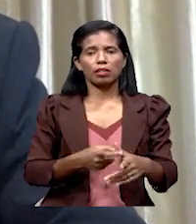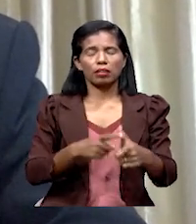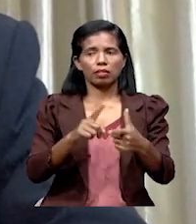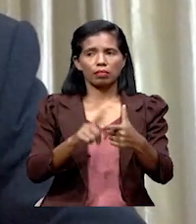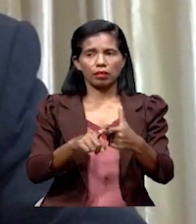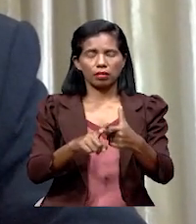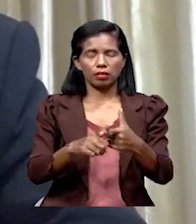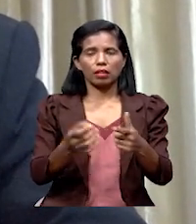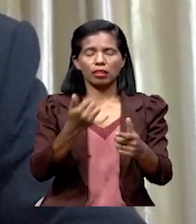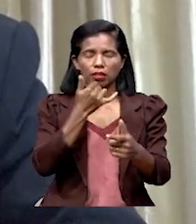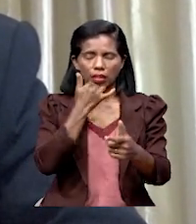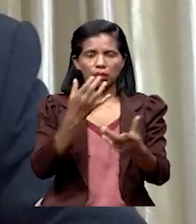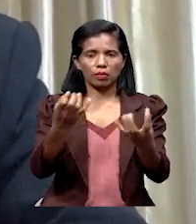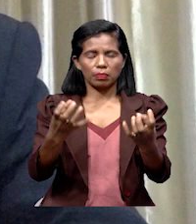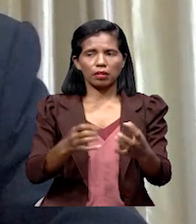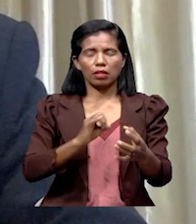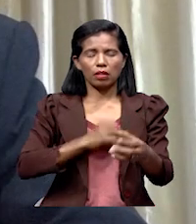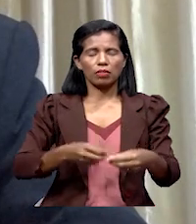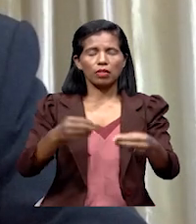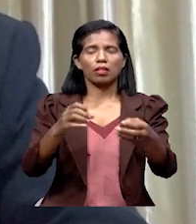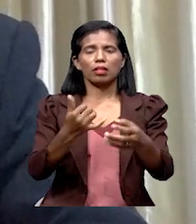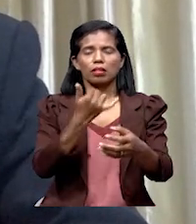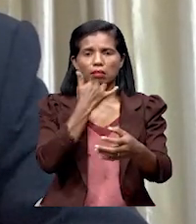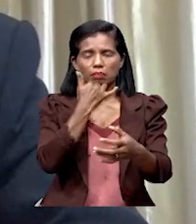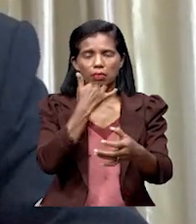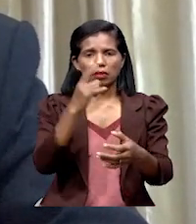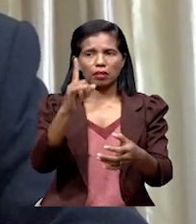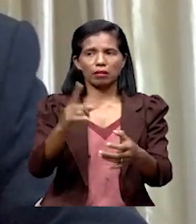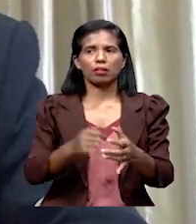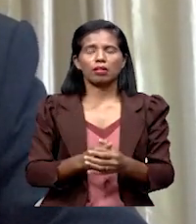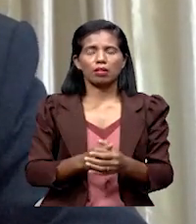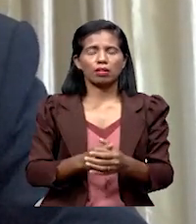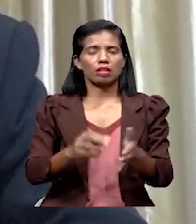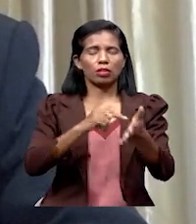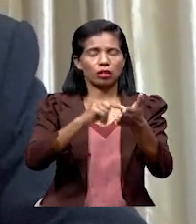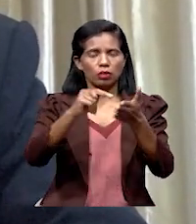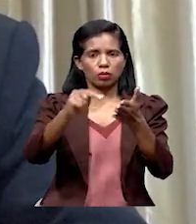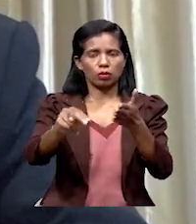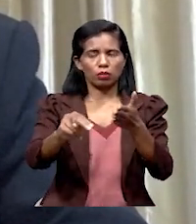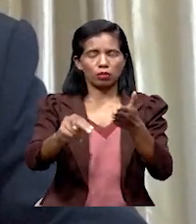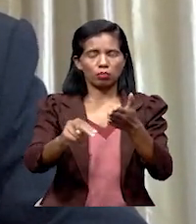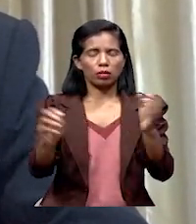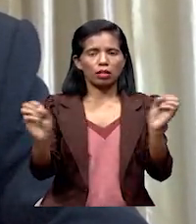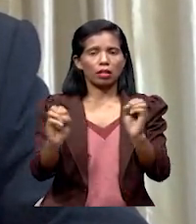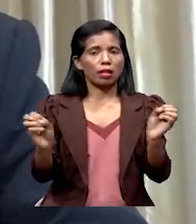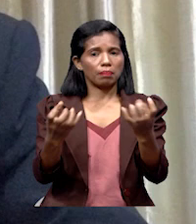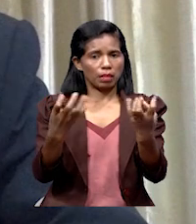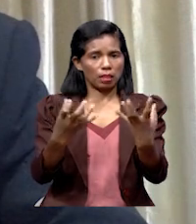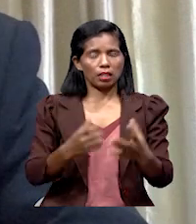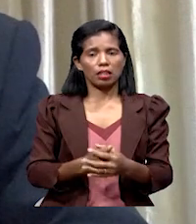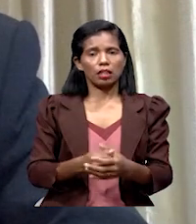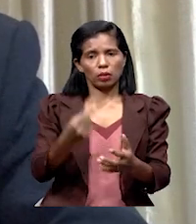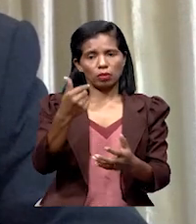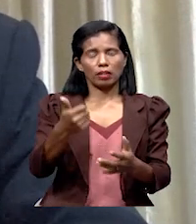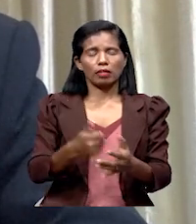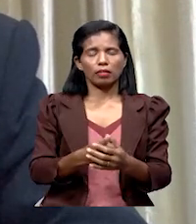irregular sem parar, abel por exemplo, falsa número de proponentes, neve que malatou, e